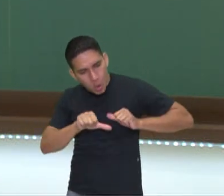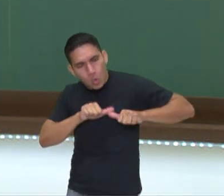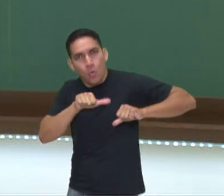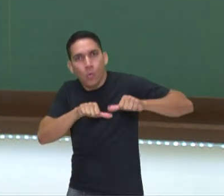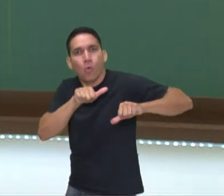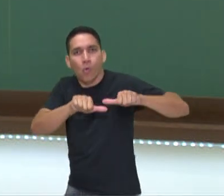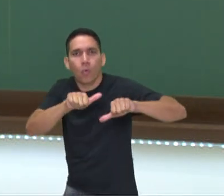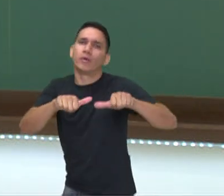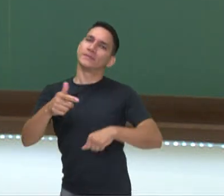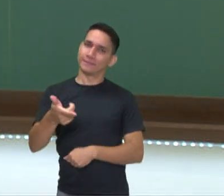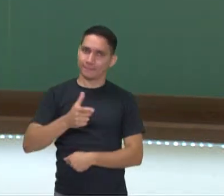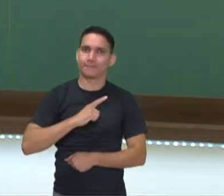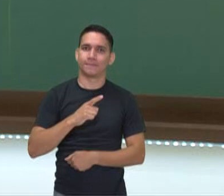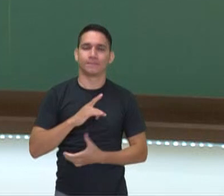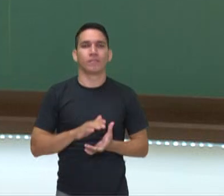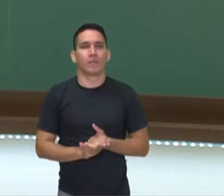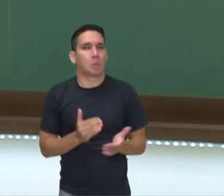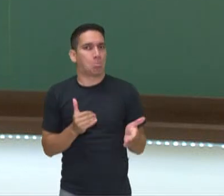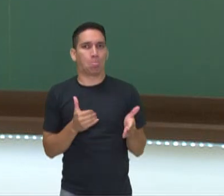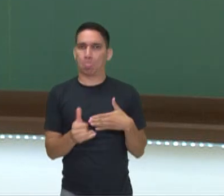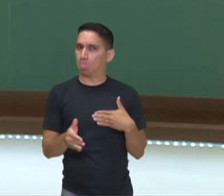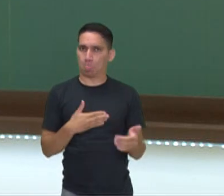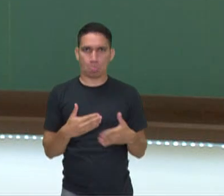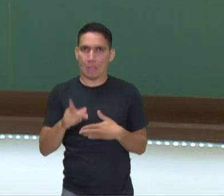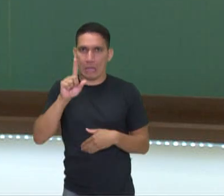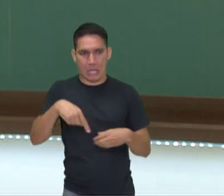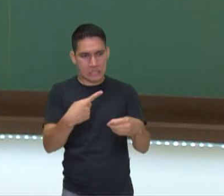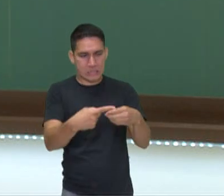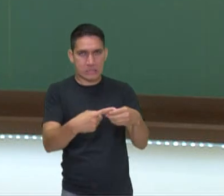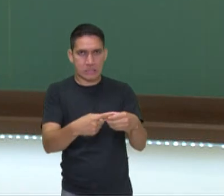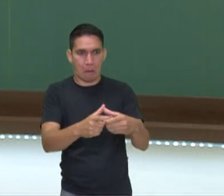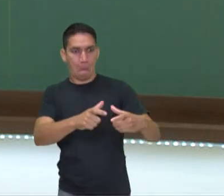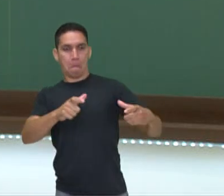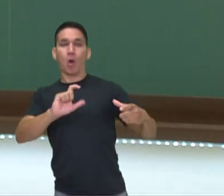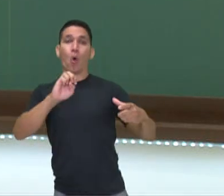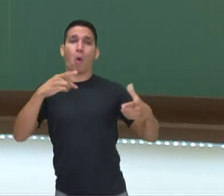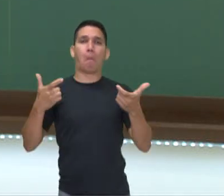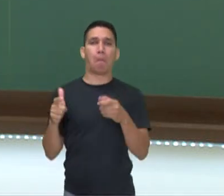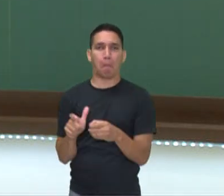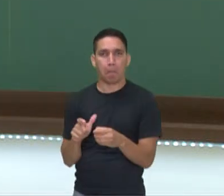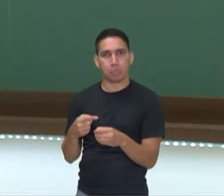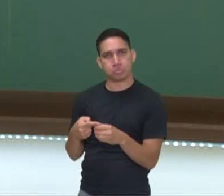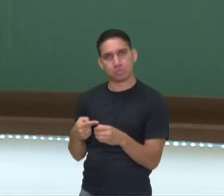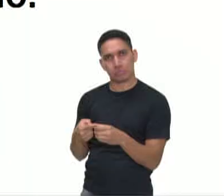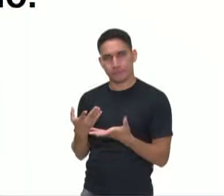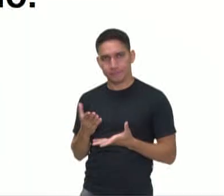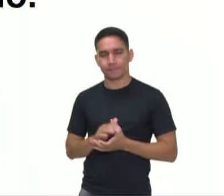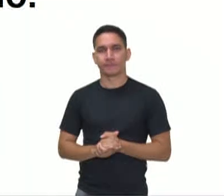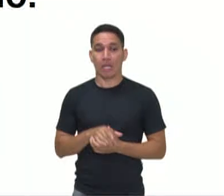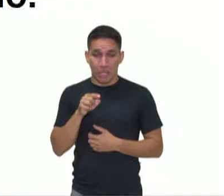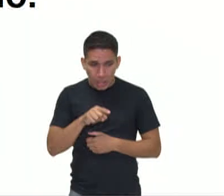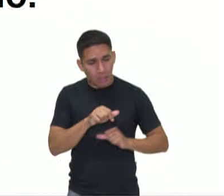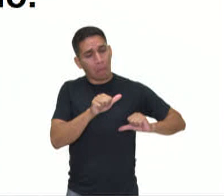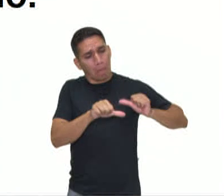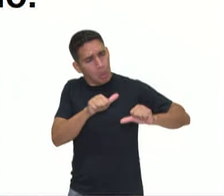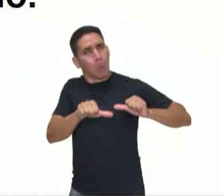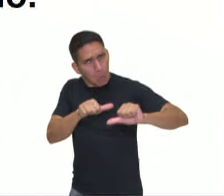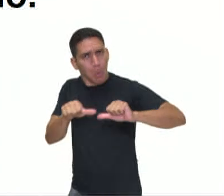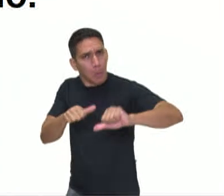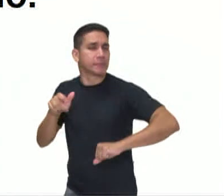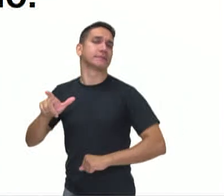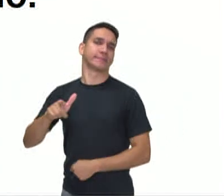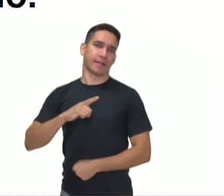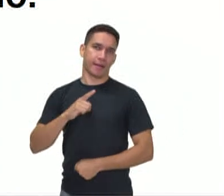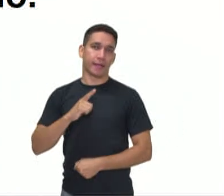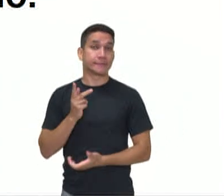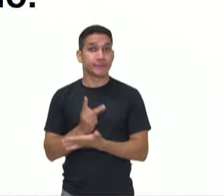de transformações, independente de você viver numa cidade grande ou em uma cidade pequena. E que ela sofreu muitas transformações, sempre